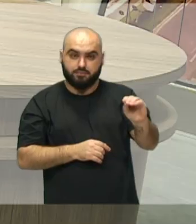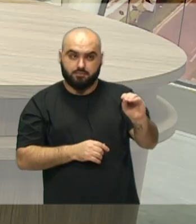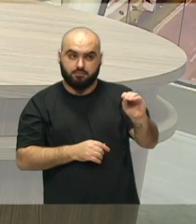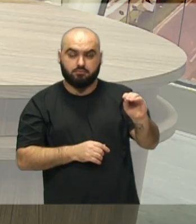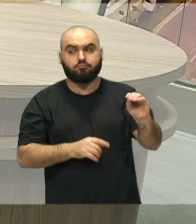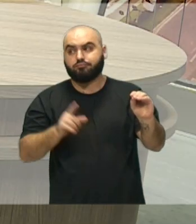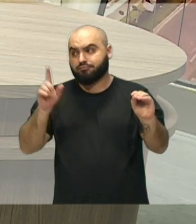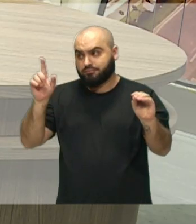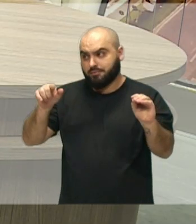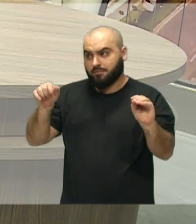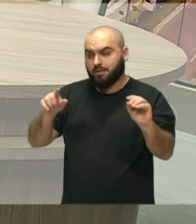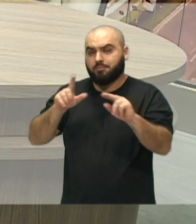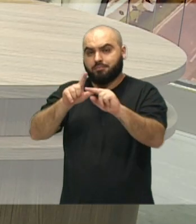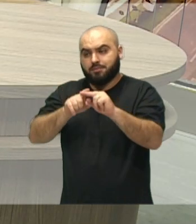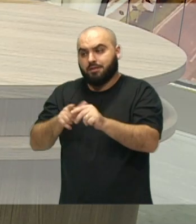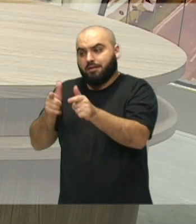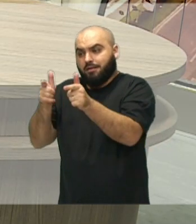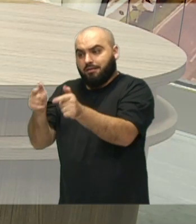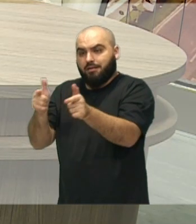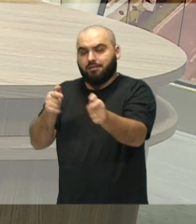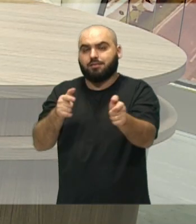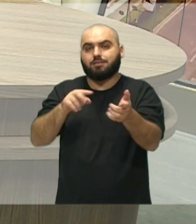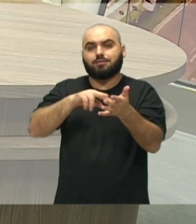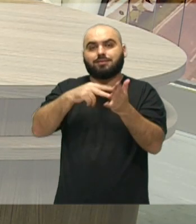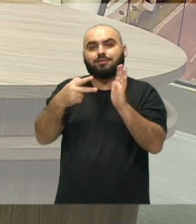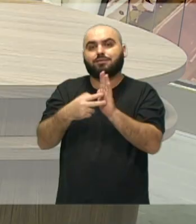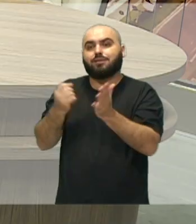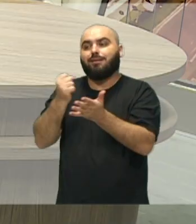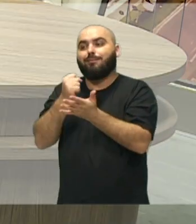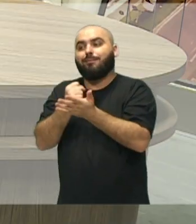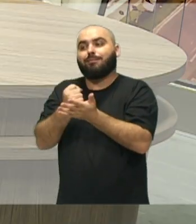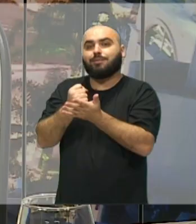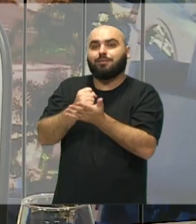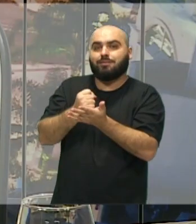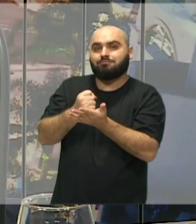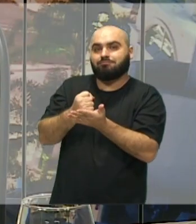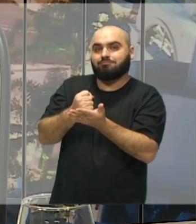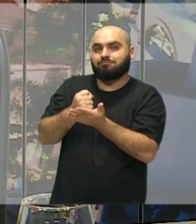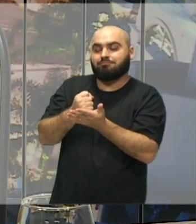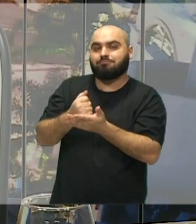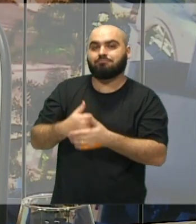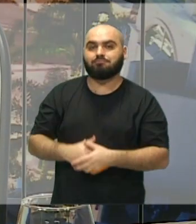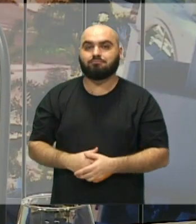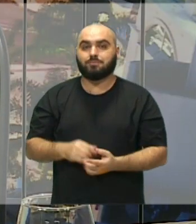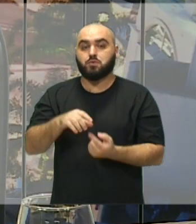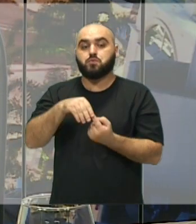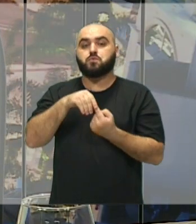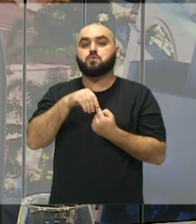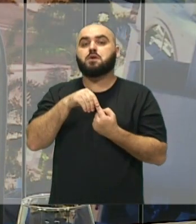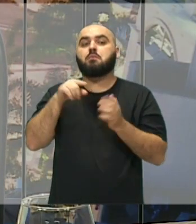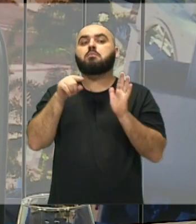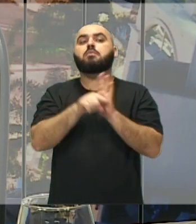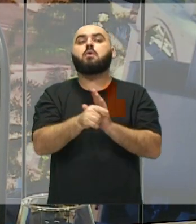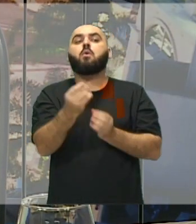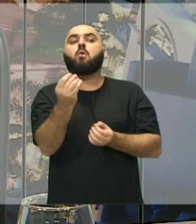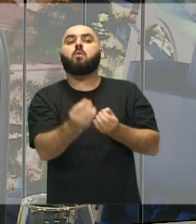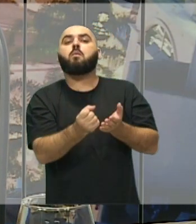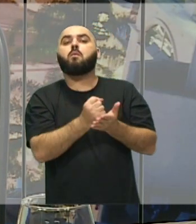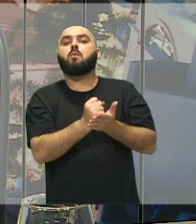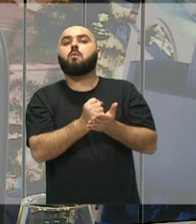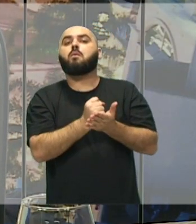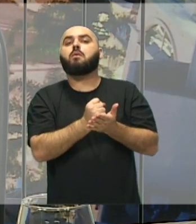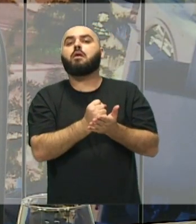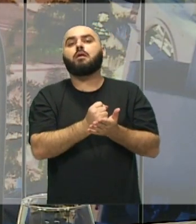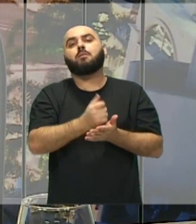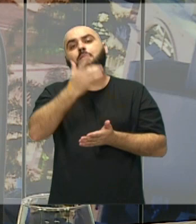aí a caça se torna uma forma de controlar um pouco a população. A única pergunta é como controlar isso? Como controlar